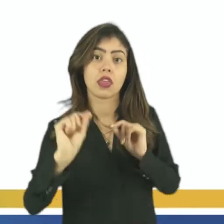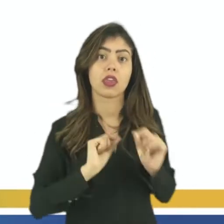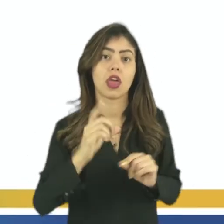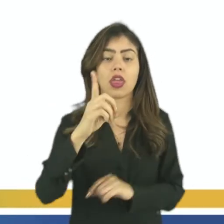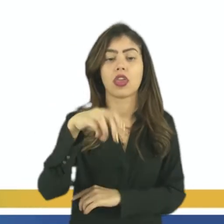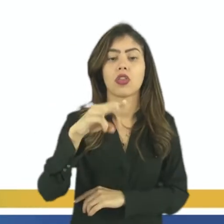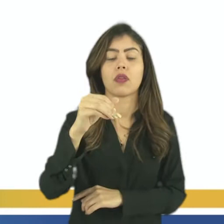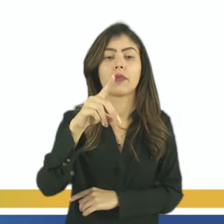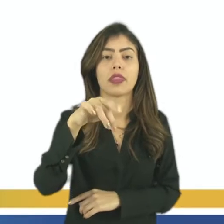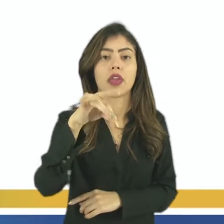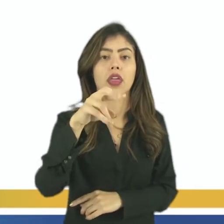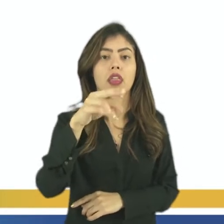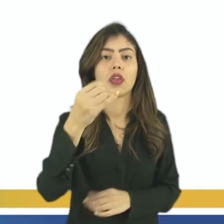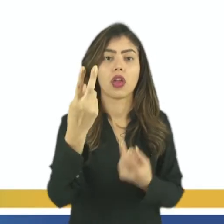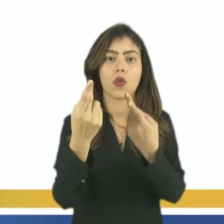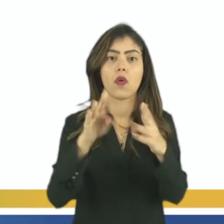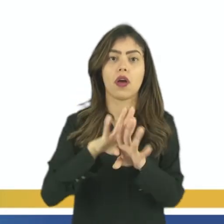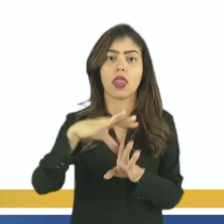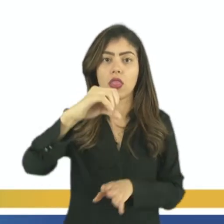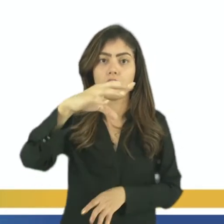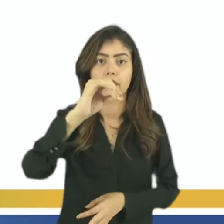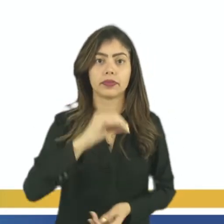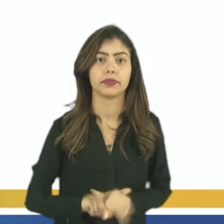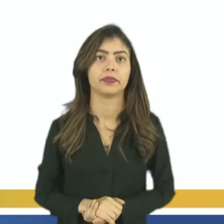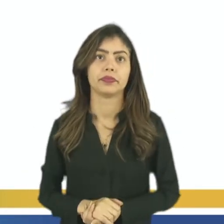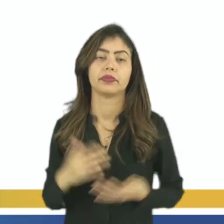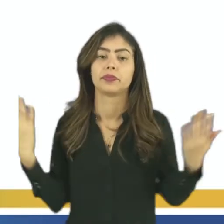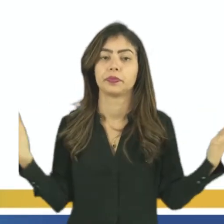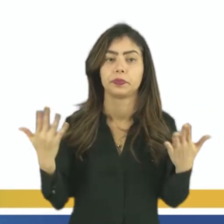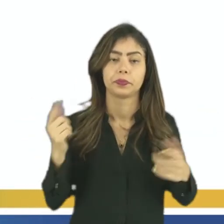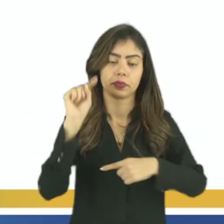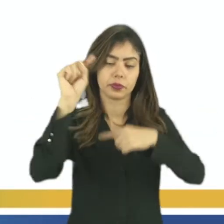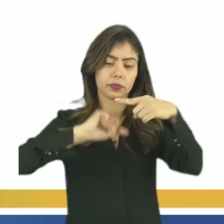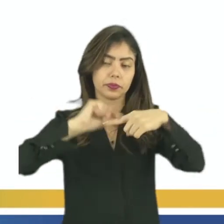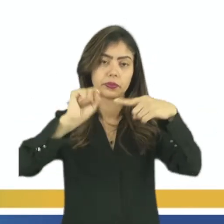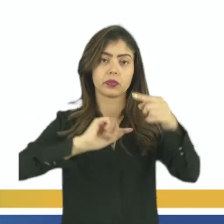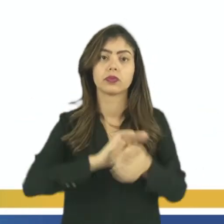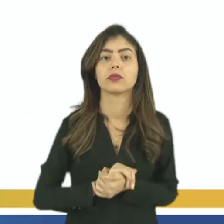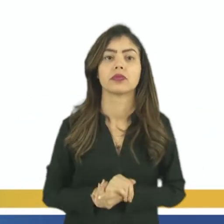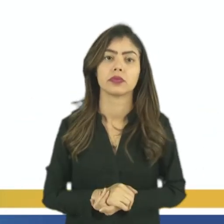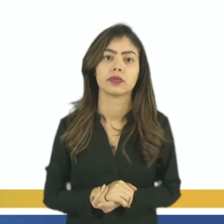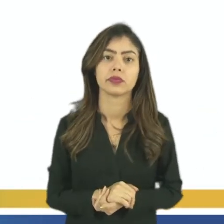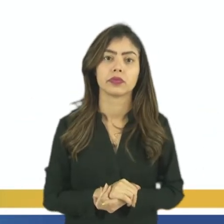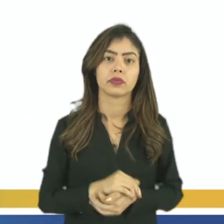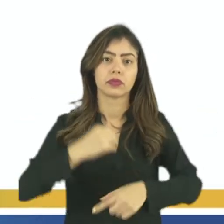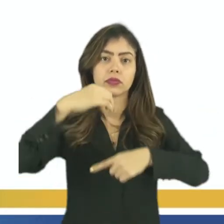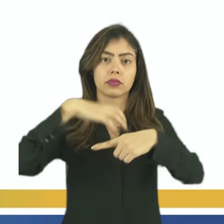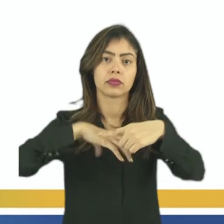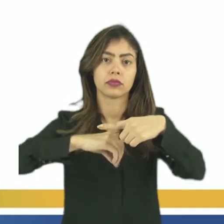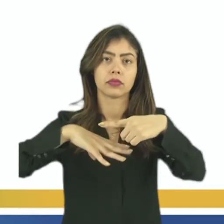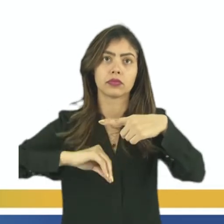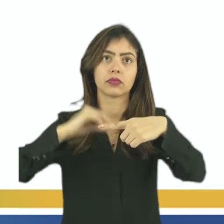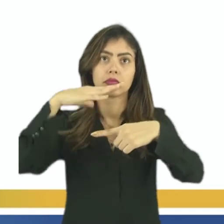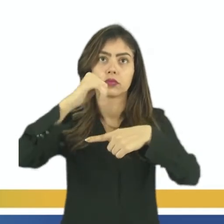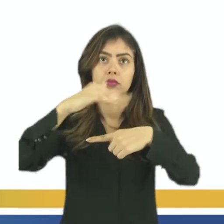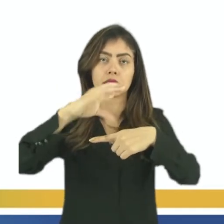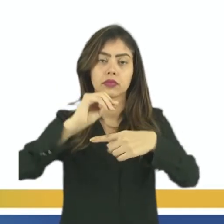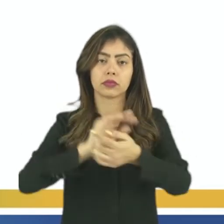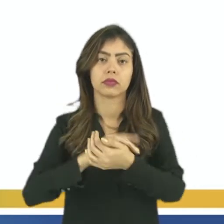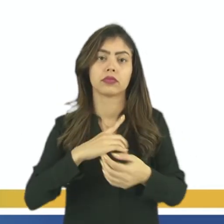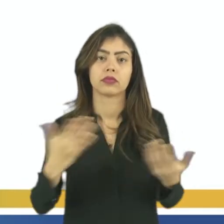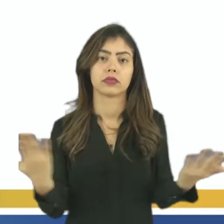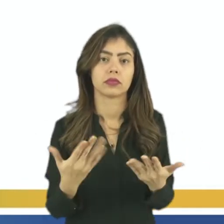dela emulador igual a 90 ok agora eu dividi 90 né para nós para para 10